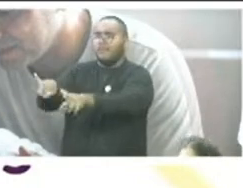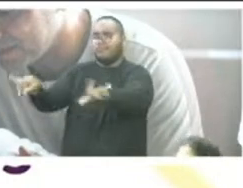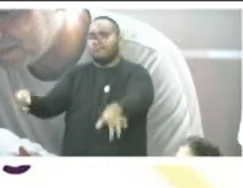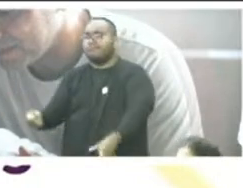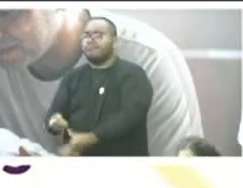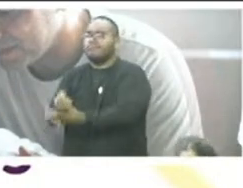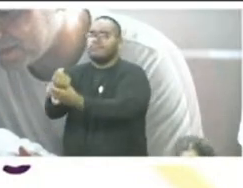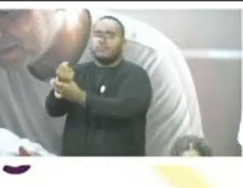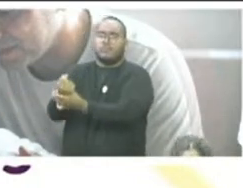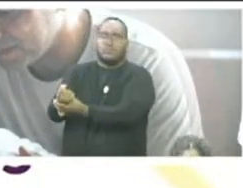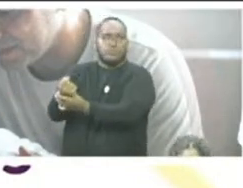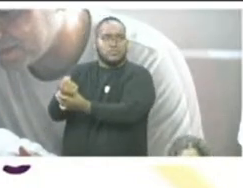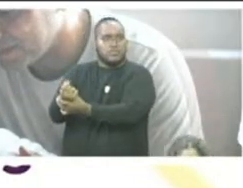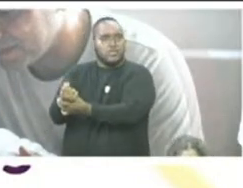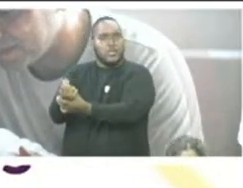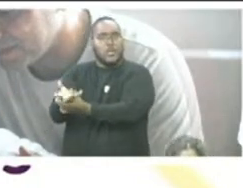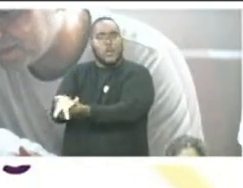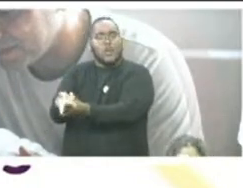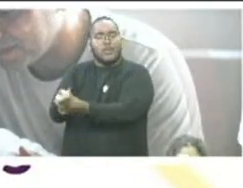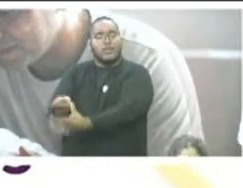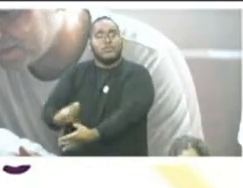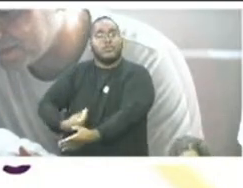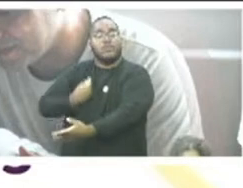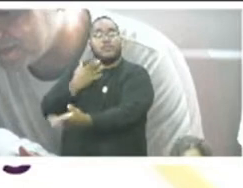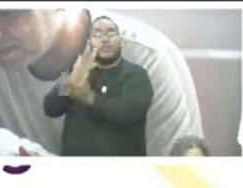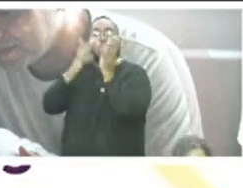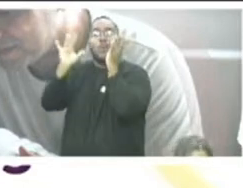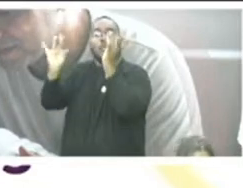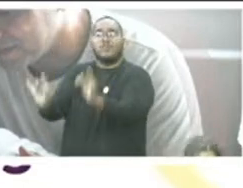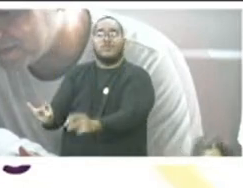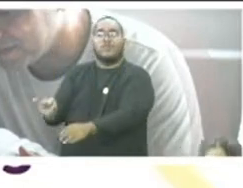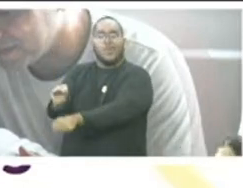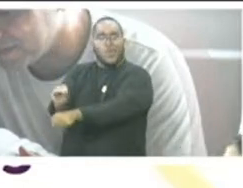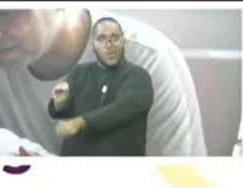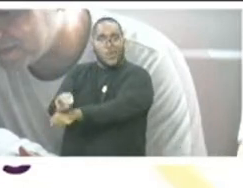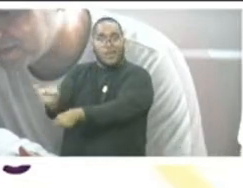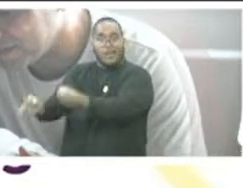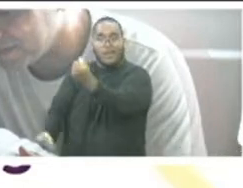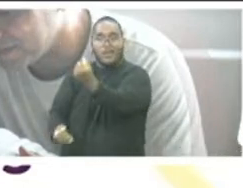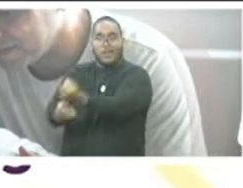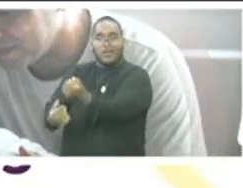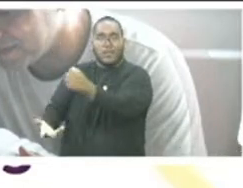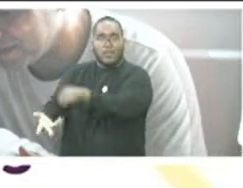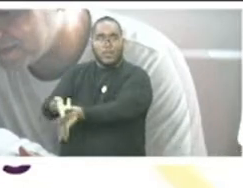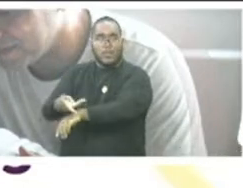uma qualidade de vida e uma atenção, um cuidado e uma assistência de qualidade para esse